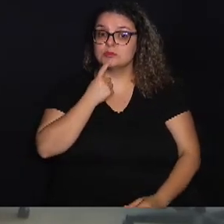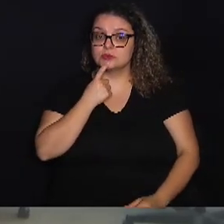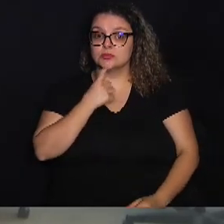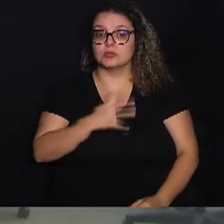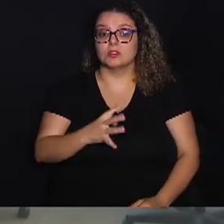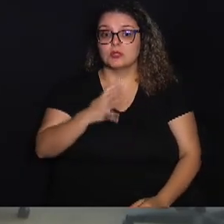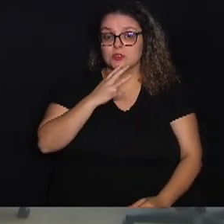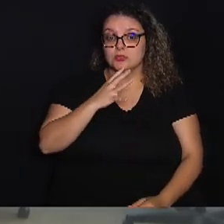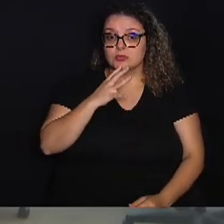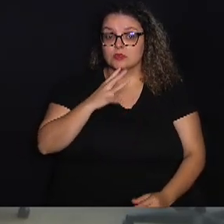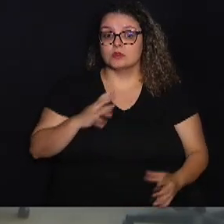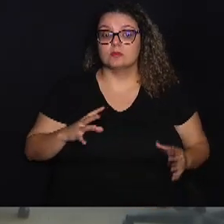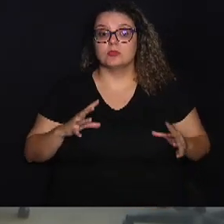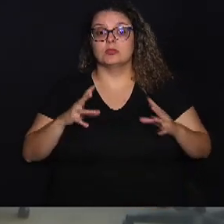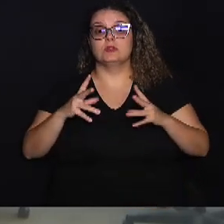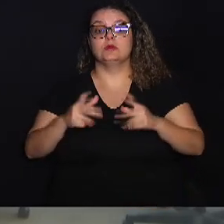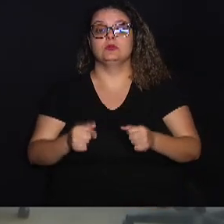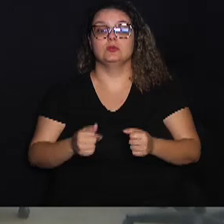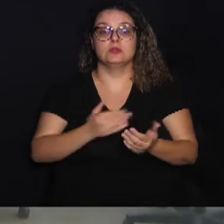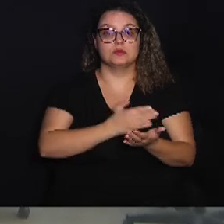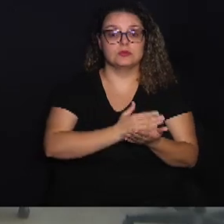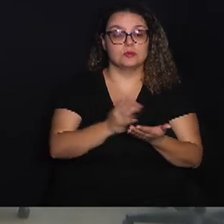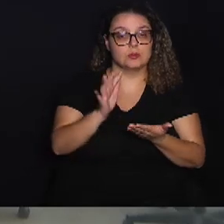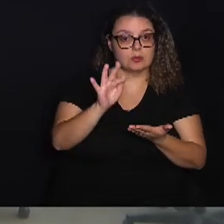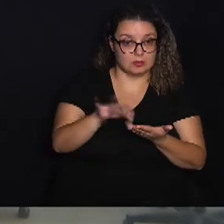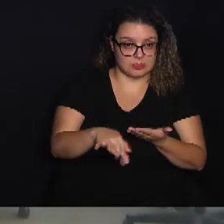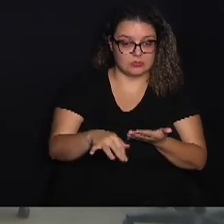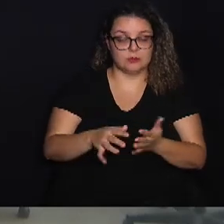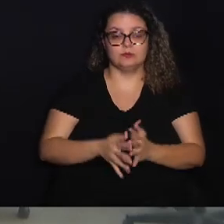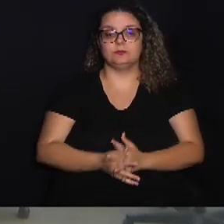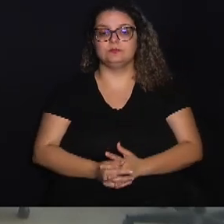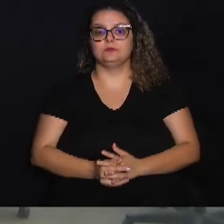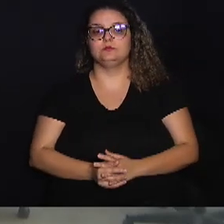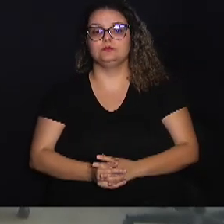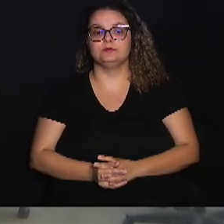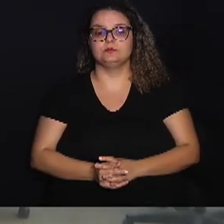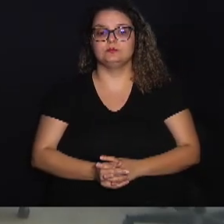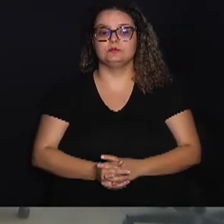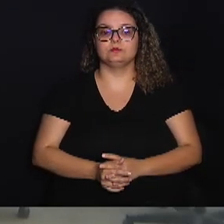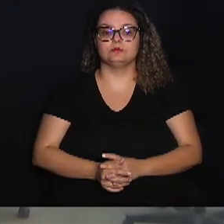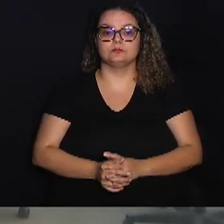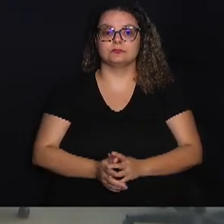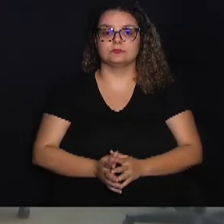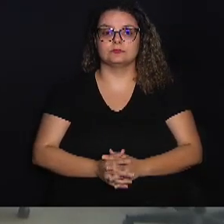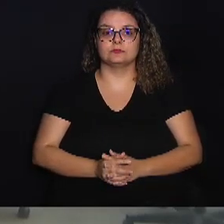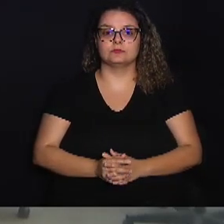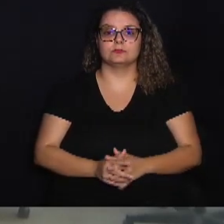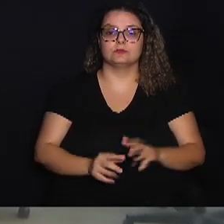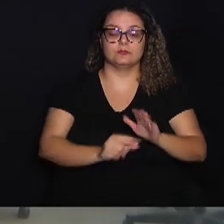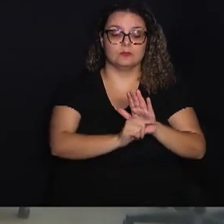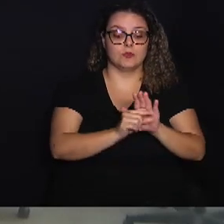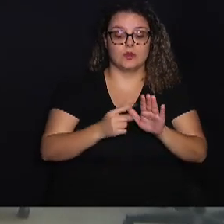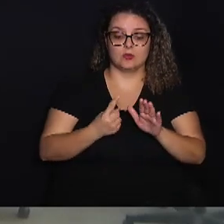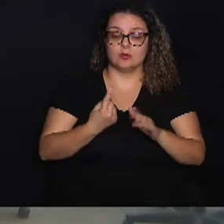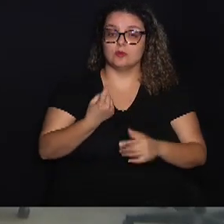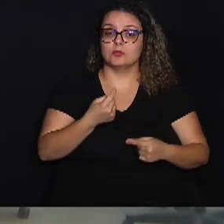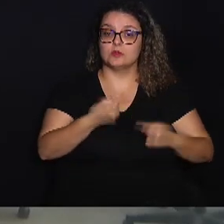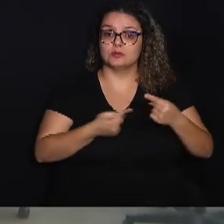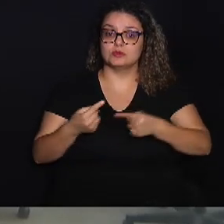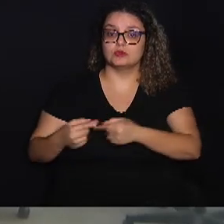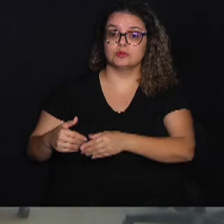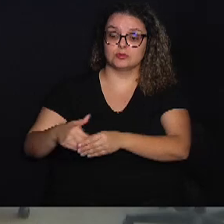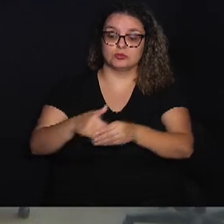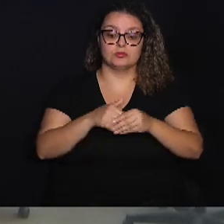conhecer todos eles do início ao fim it tem um turno único de discussão e